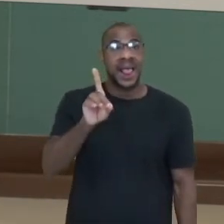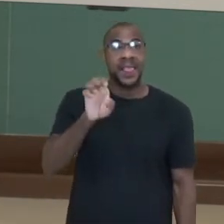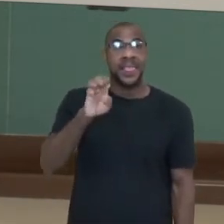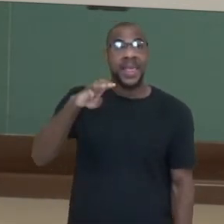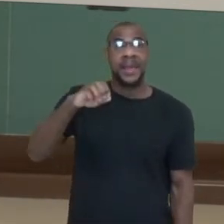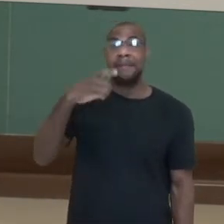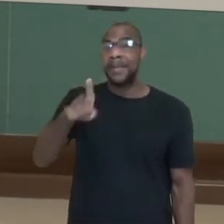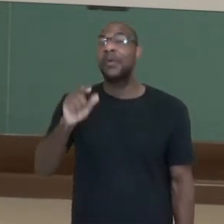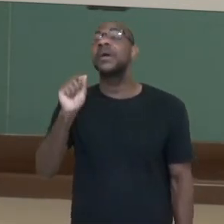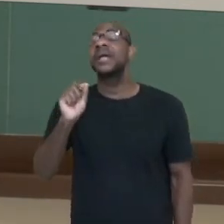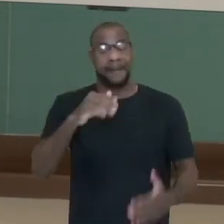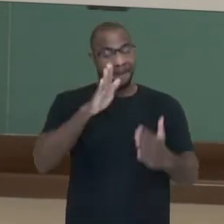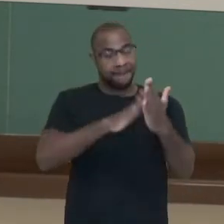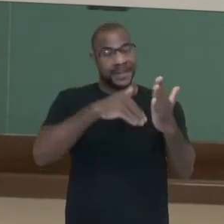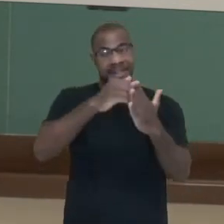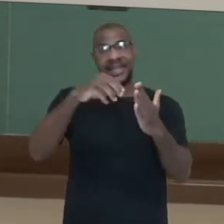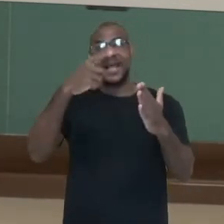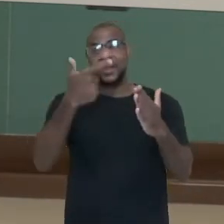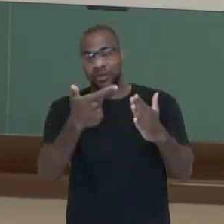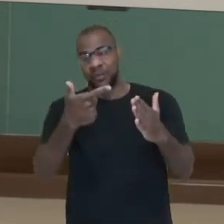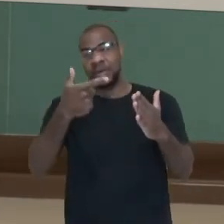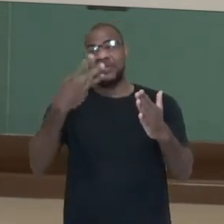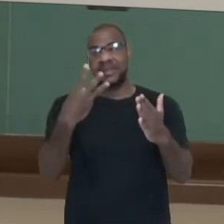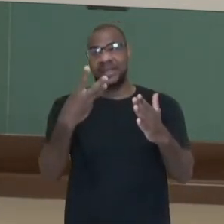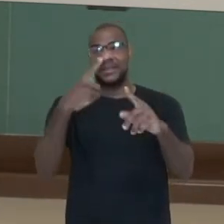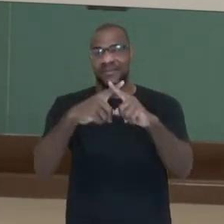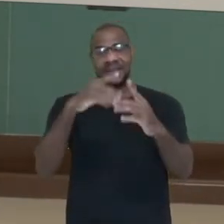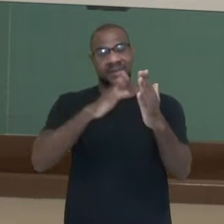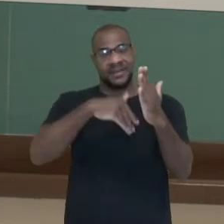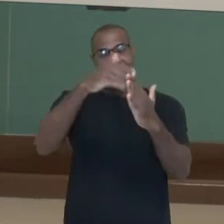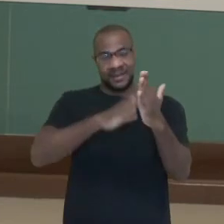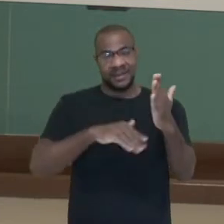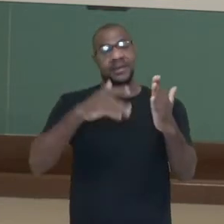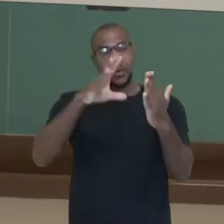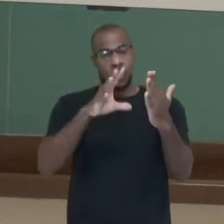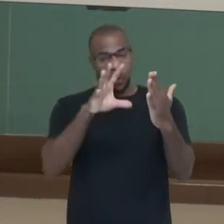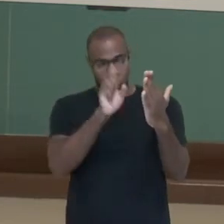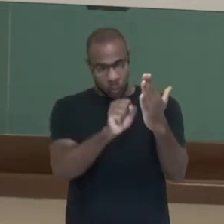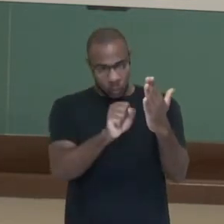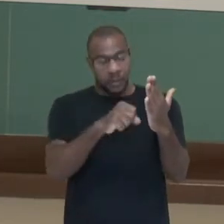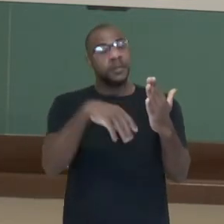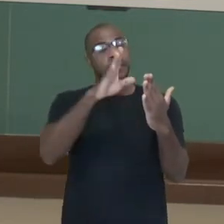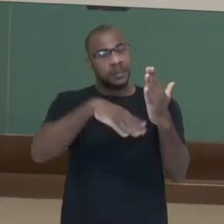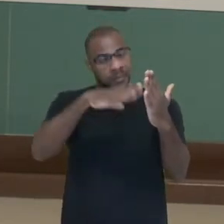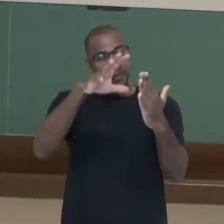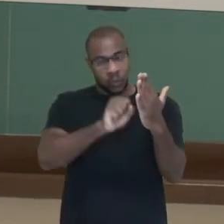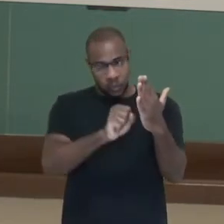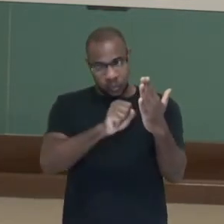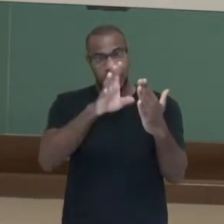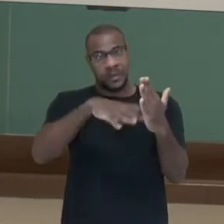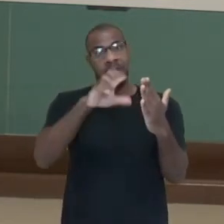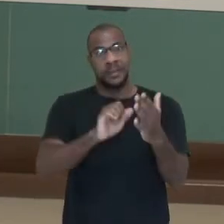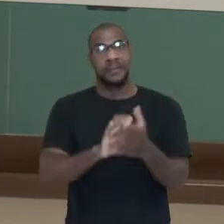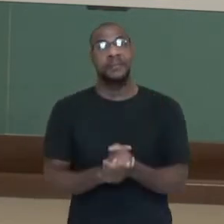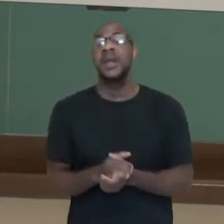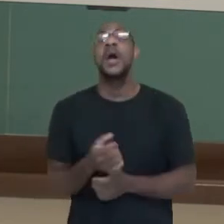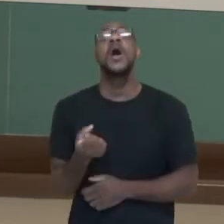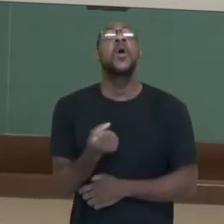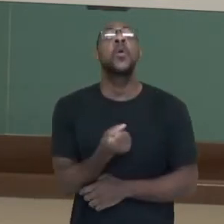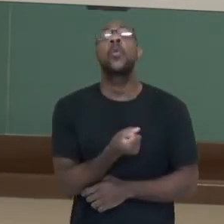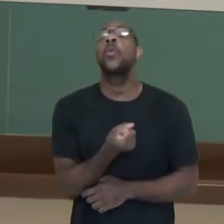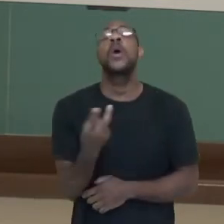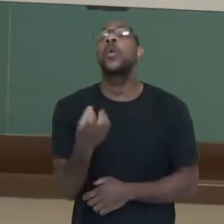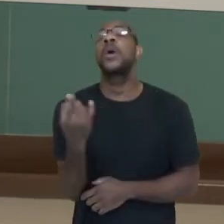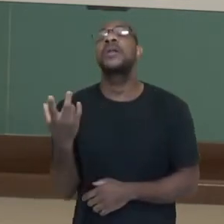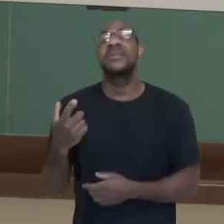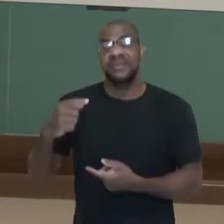não daria. Quero saber quantas latas de tinta ele terá que comprar para fazer as 3 demãos de tinta.